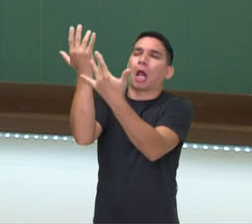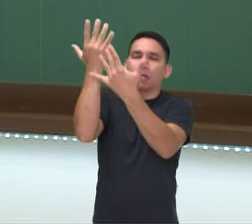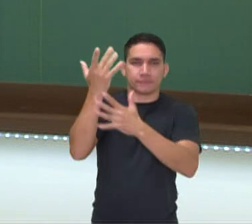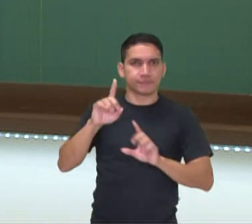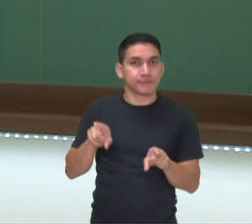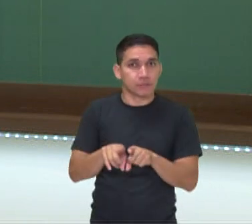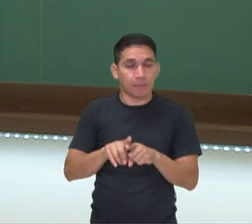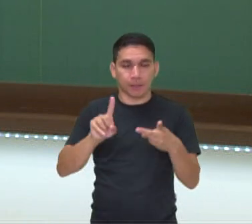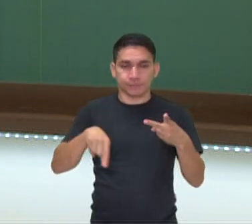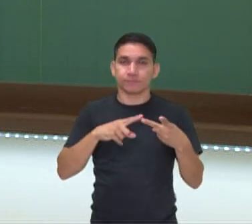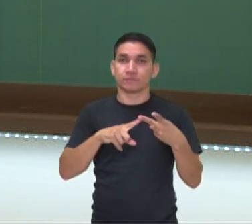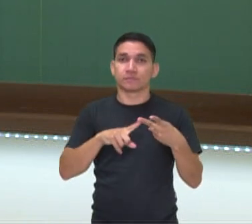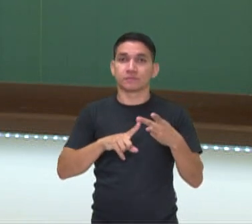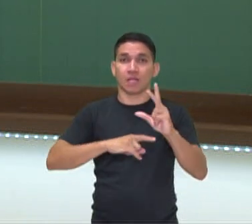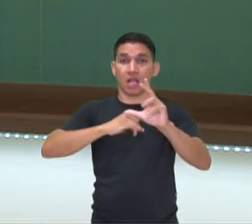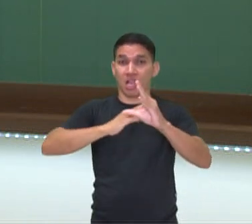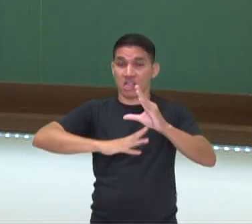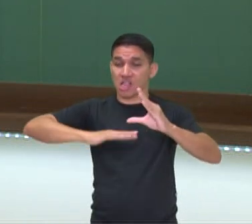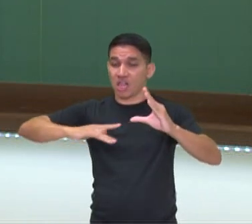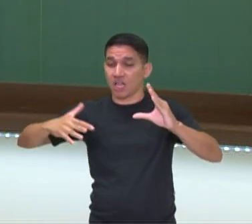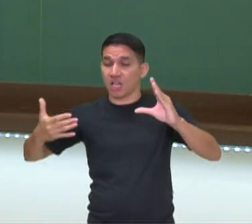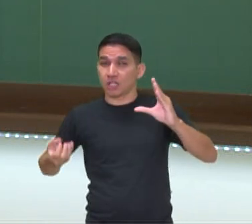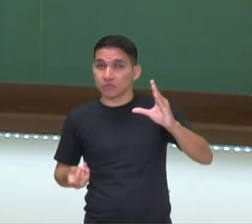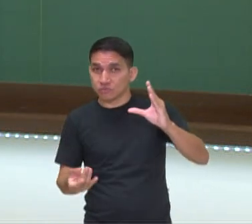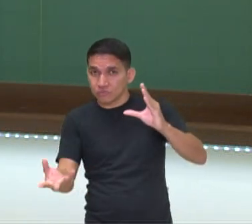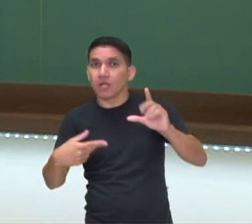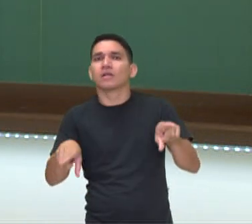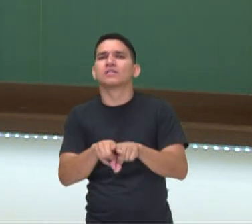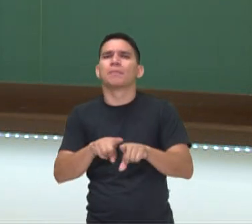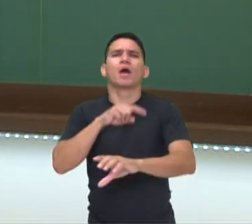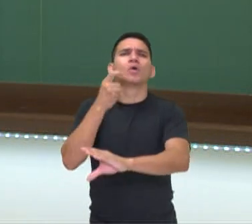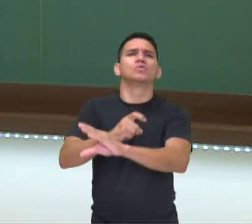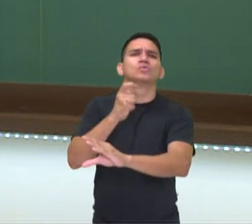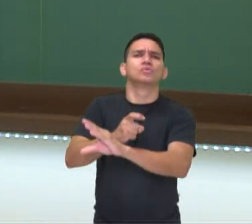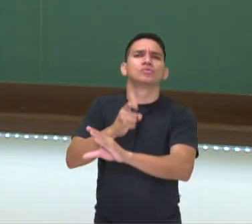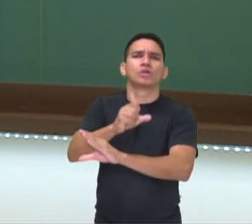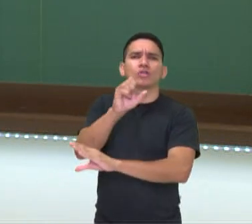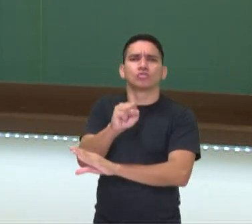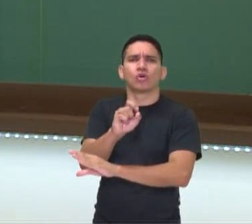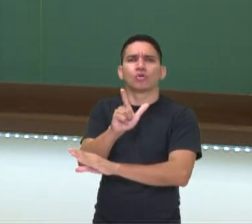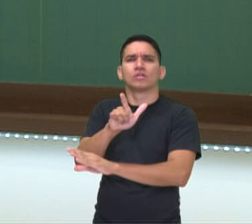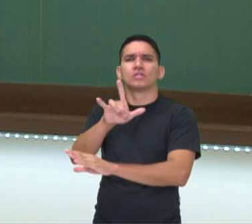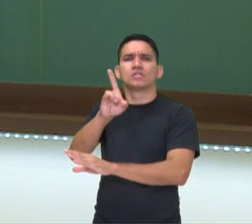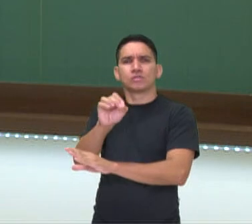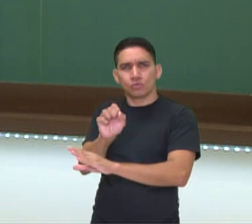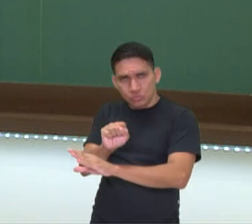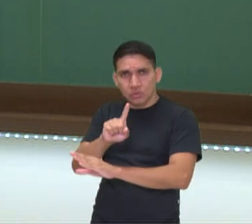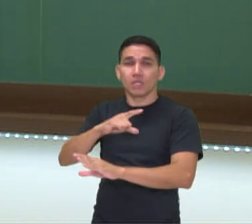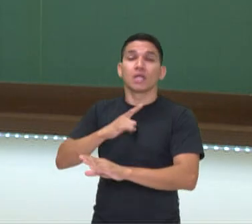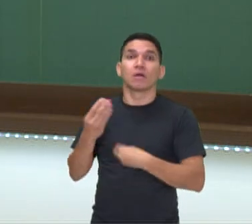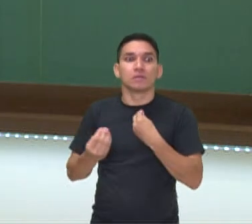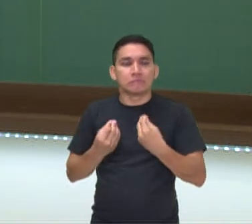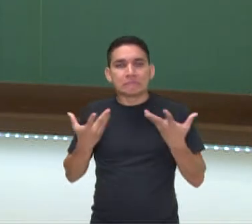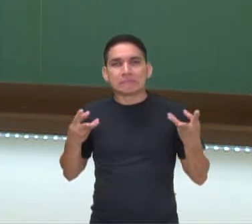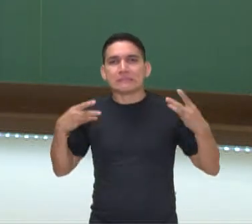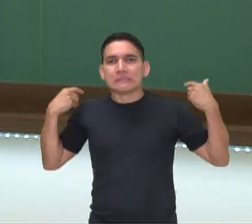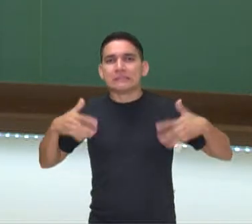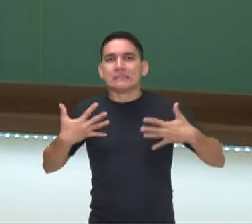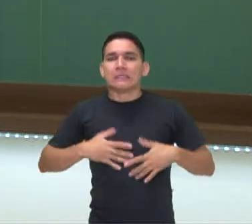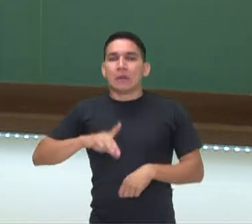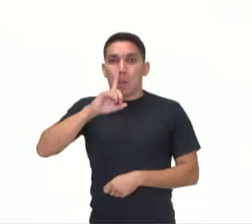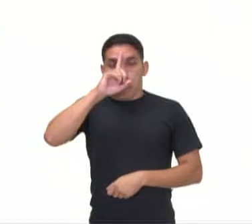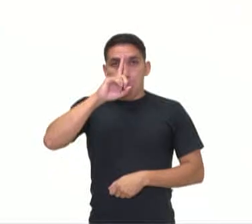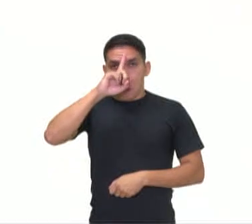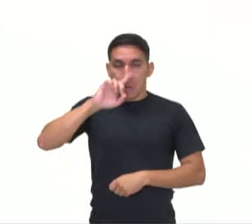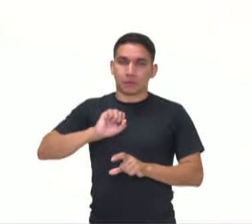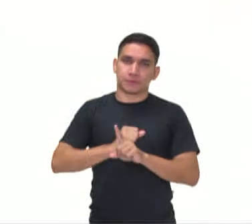também líquidos poluentes e também resíduos sólidos, o quanto eles comprometem a nossa sociedade. Olha a próxima imagem